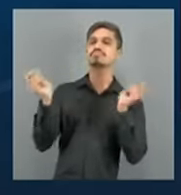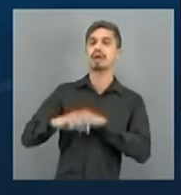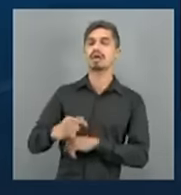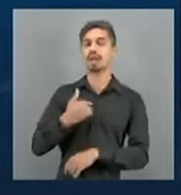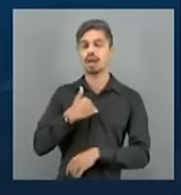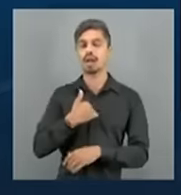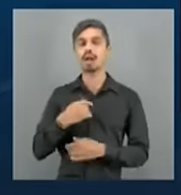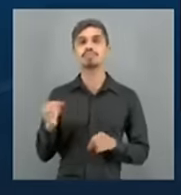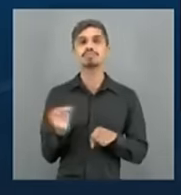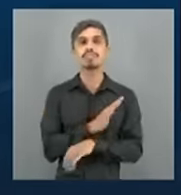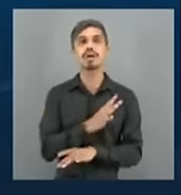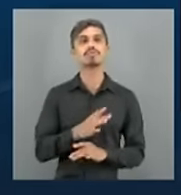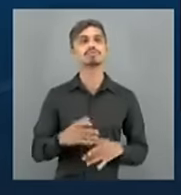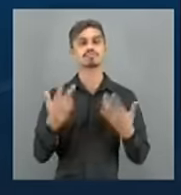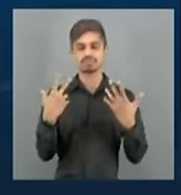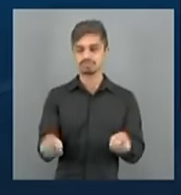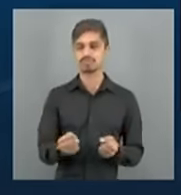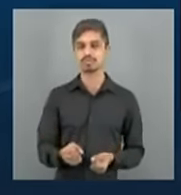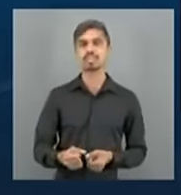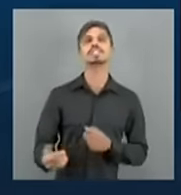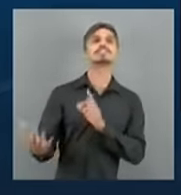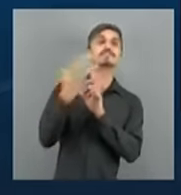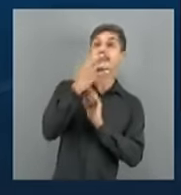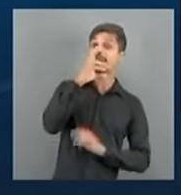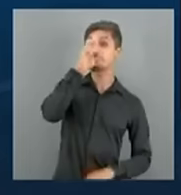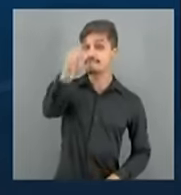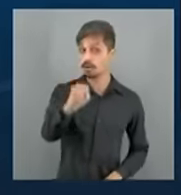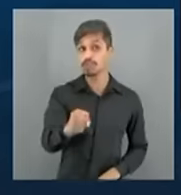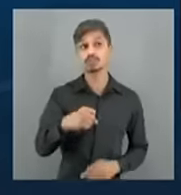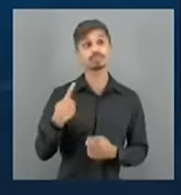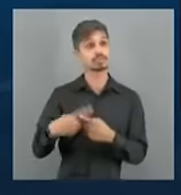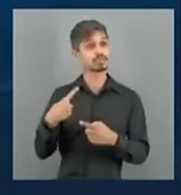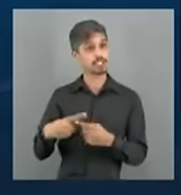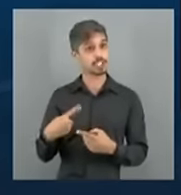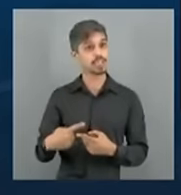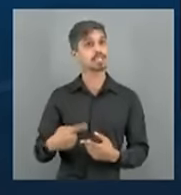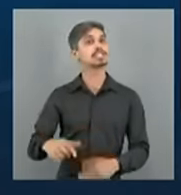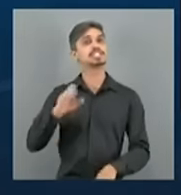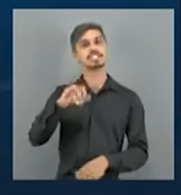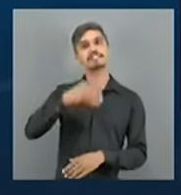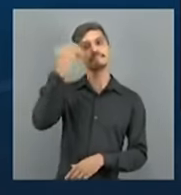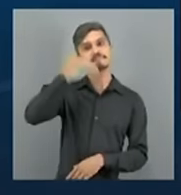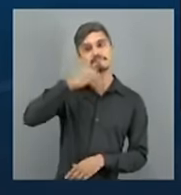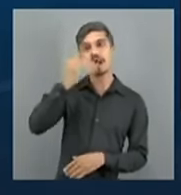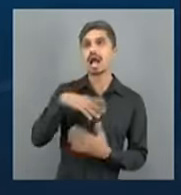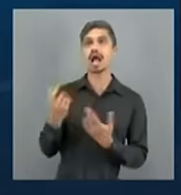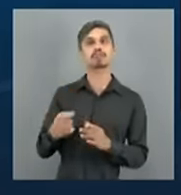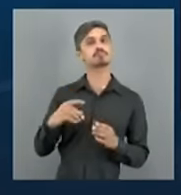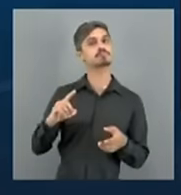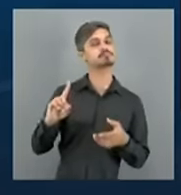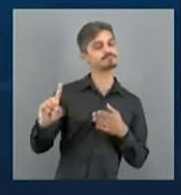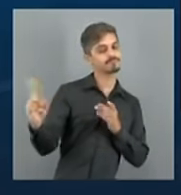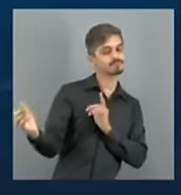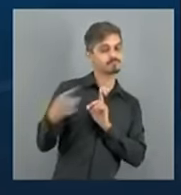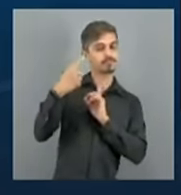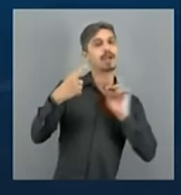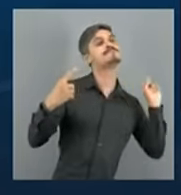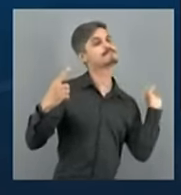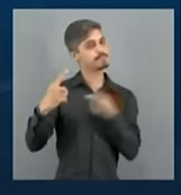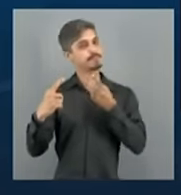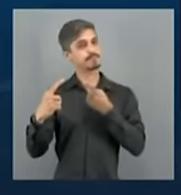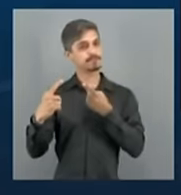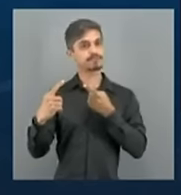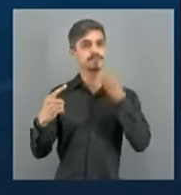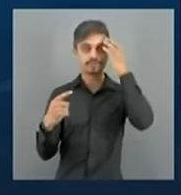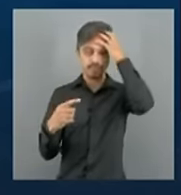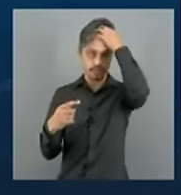tá? Pode vir qualquer um, mas venha forte, porque vai, do jeito que bater aqui, vai voltar. Então, é só isso que eu quero expor.